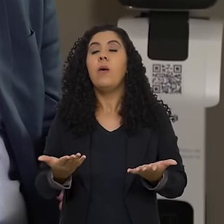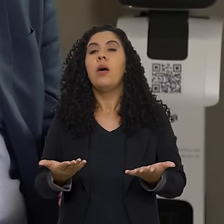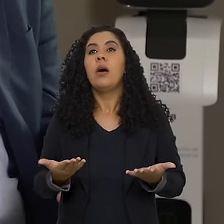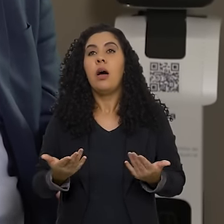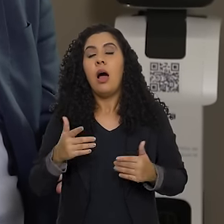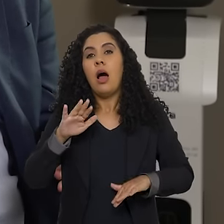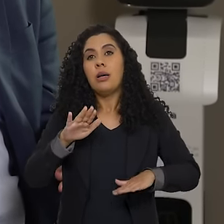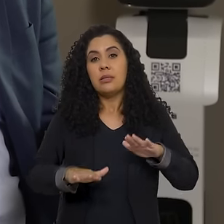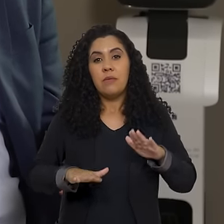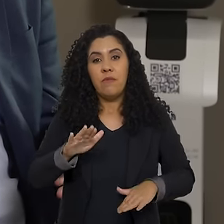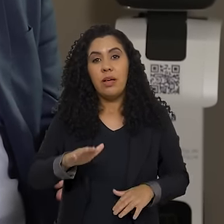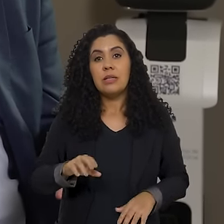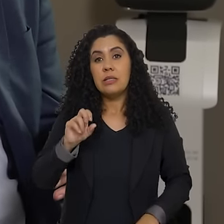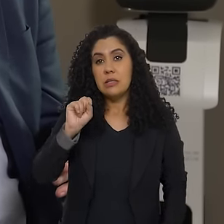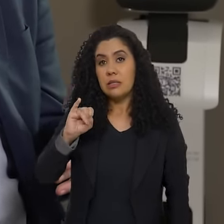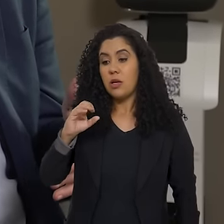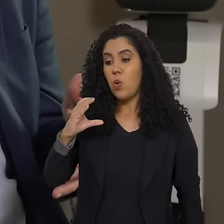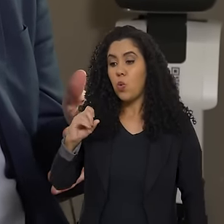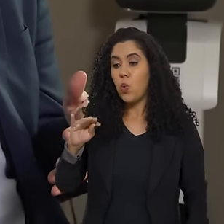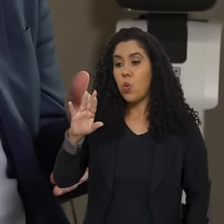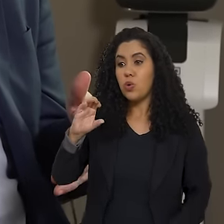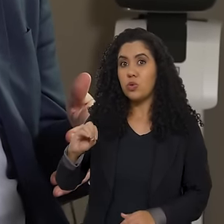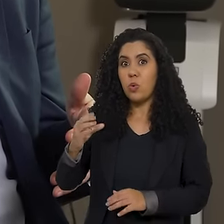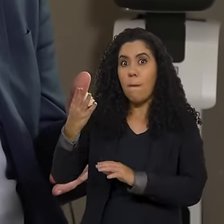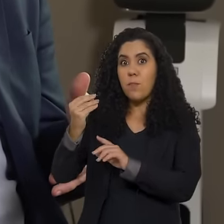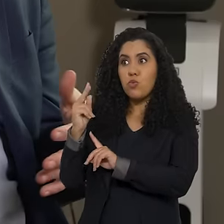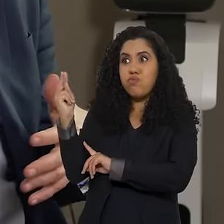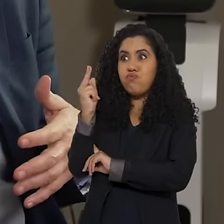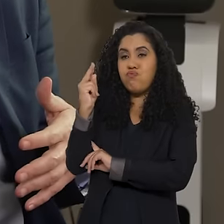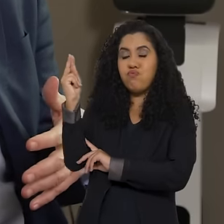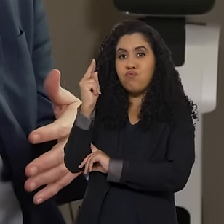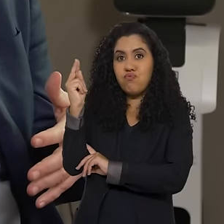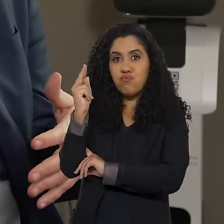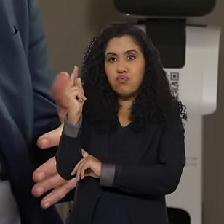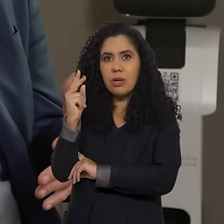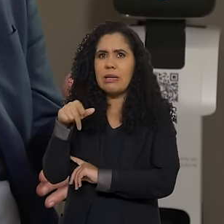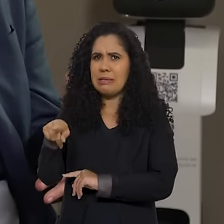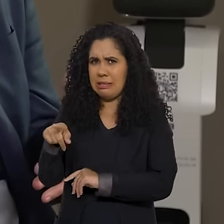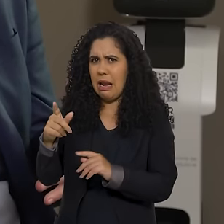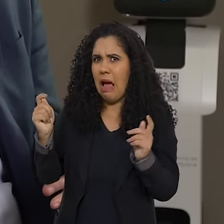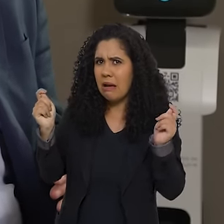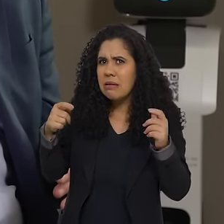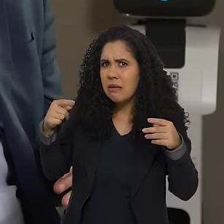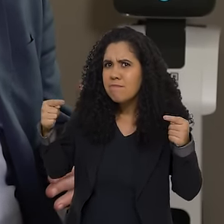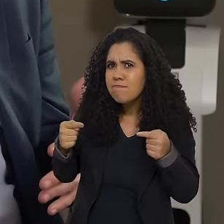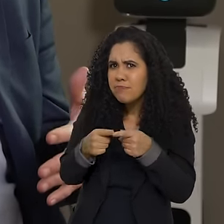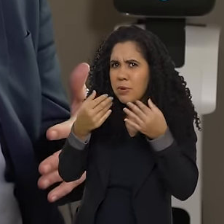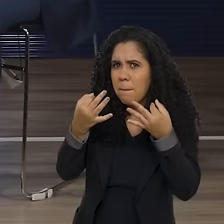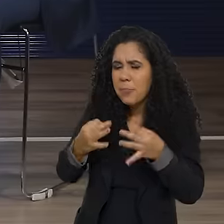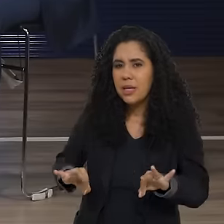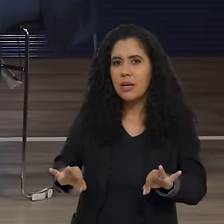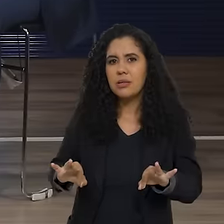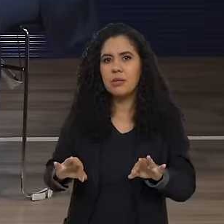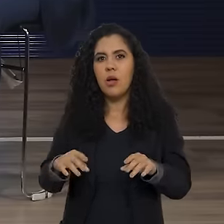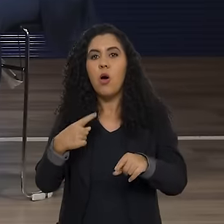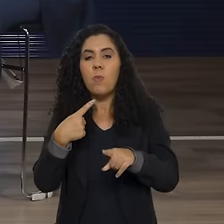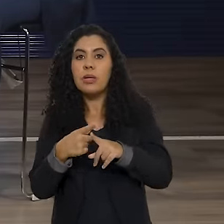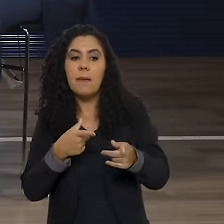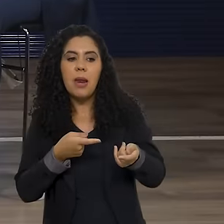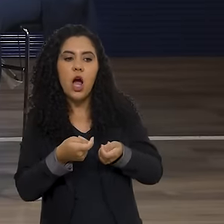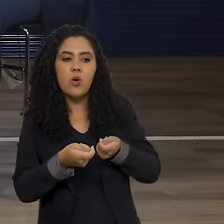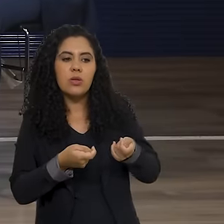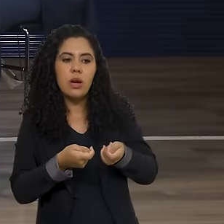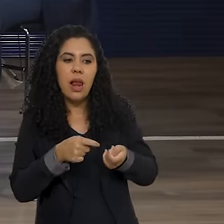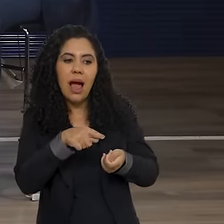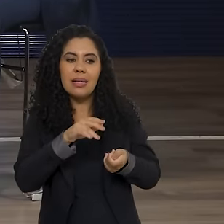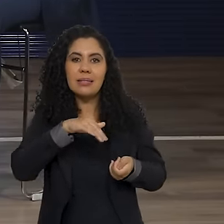vezes, se o custo regulatório é muito alto, tem que ver se aquela regulação faz sentido. Porque, às vezes, o custo para